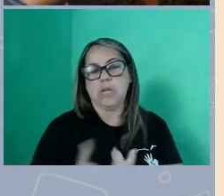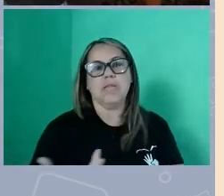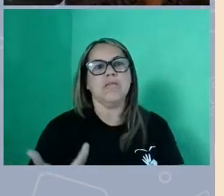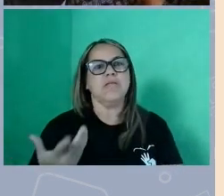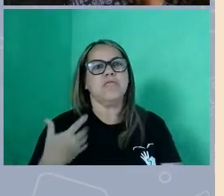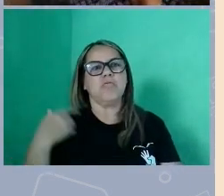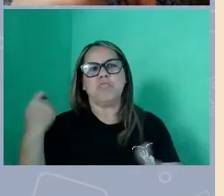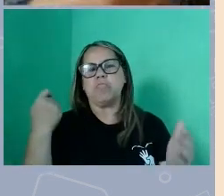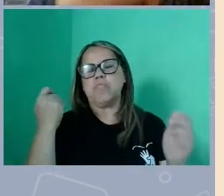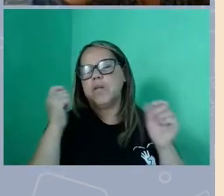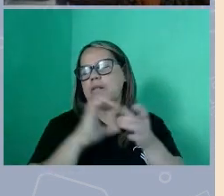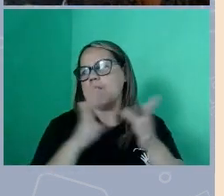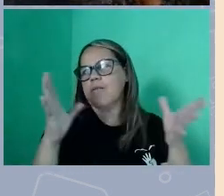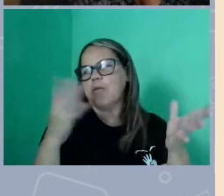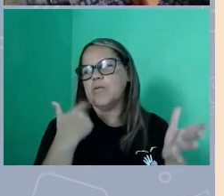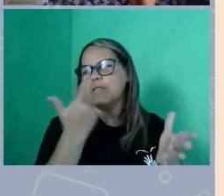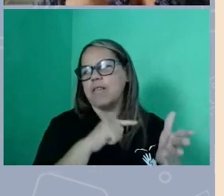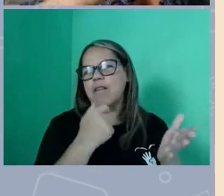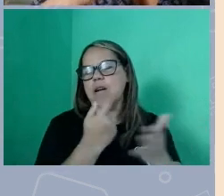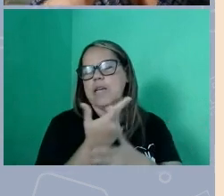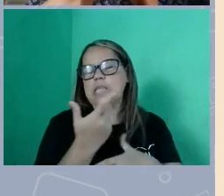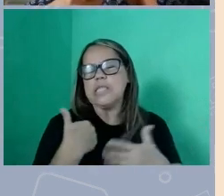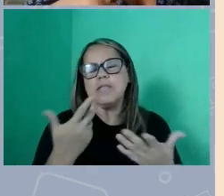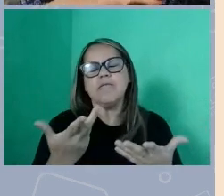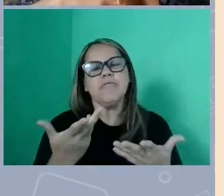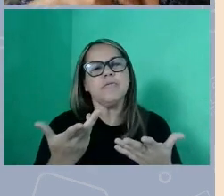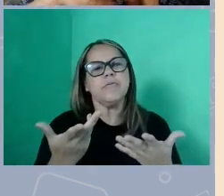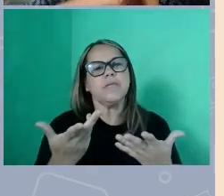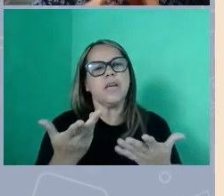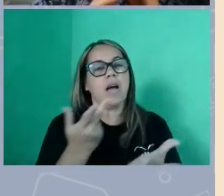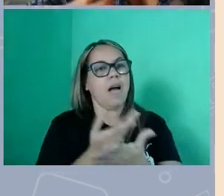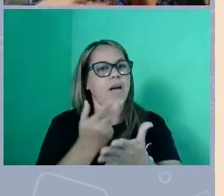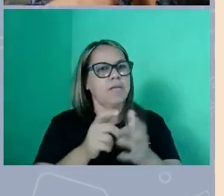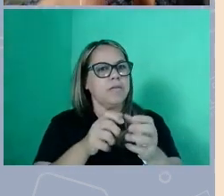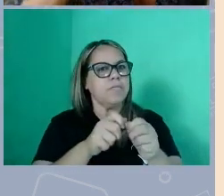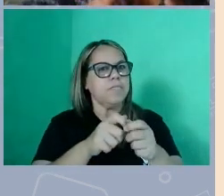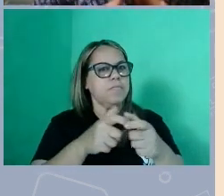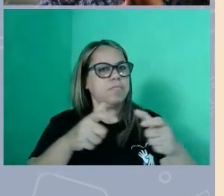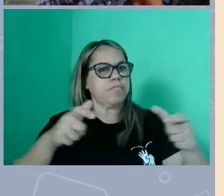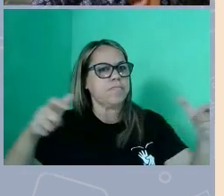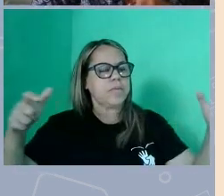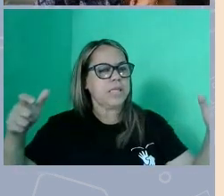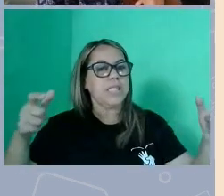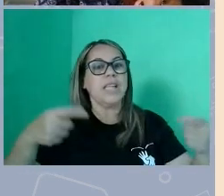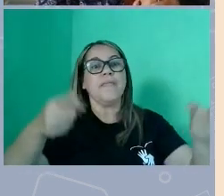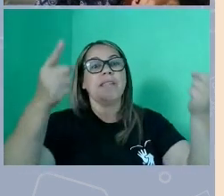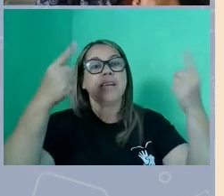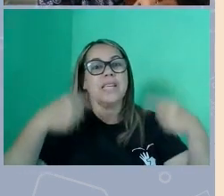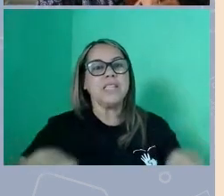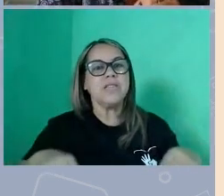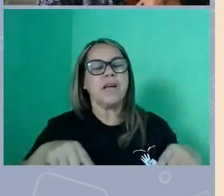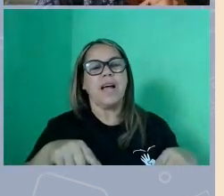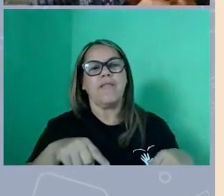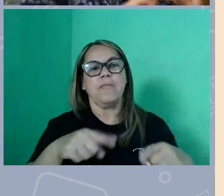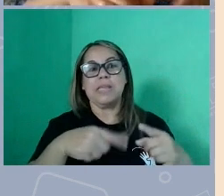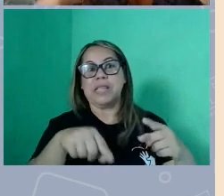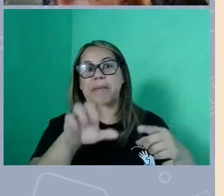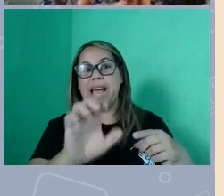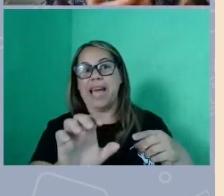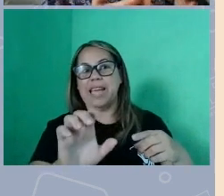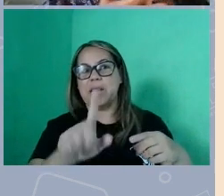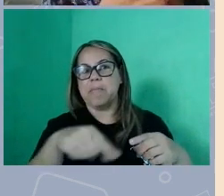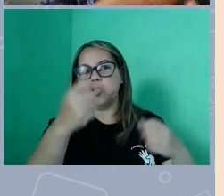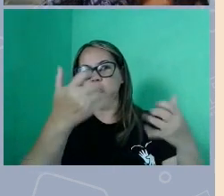acaba disseminando e criando toda uma rede tá e aí a letra eu vou passar para E antes de explicar a incorreta